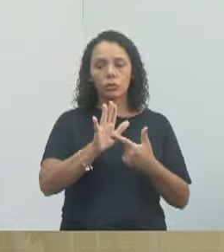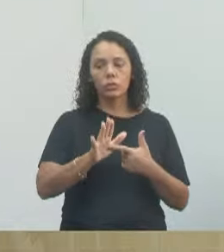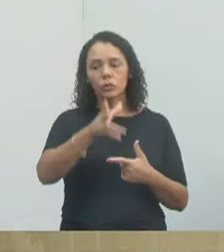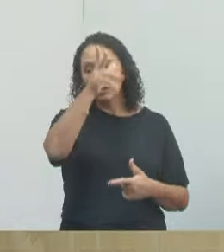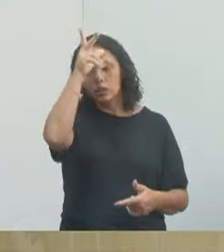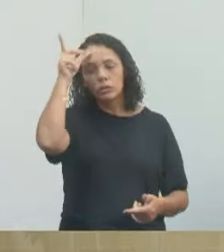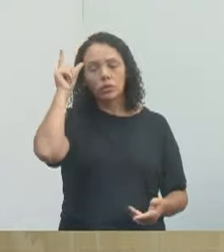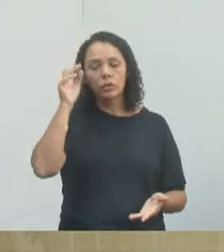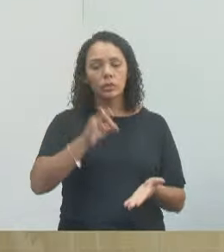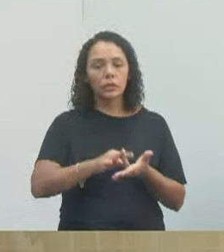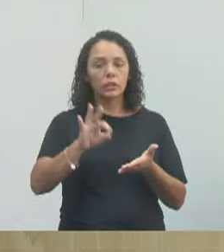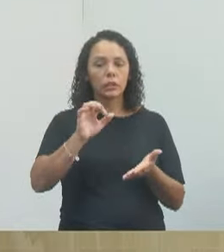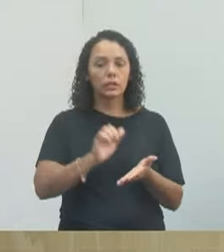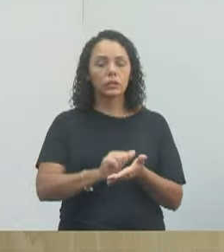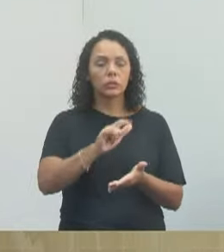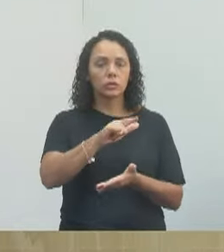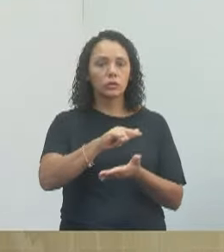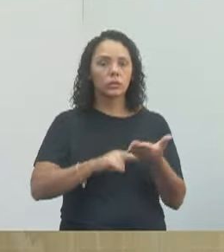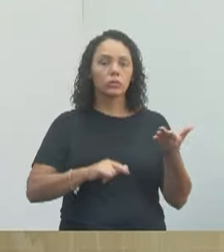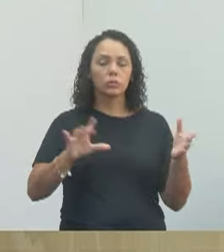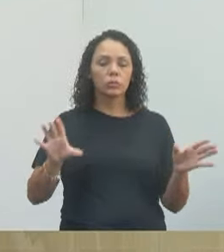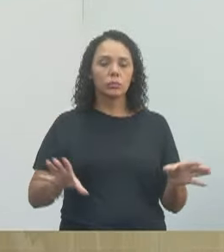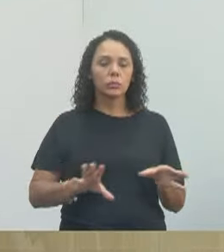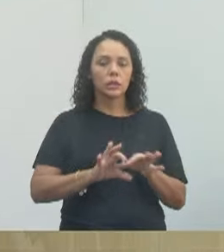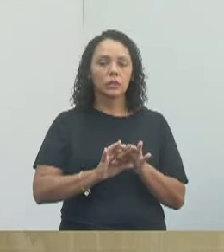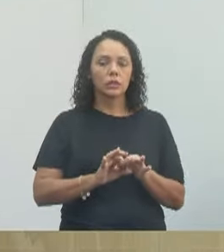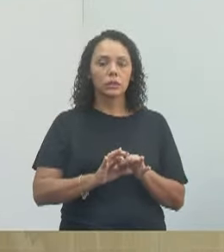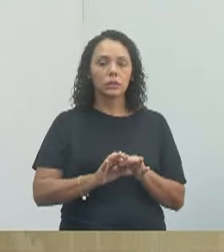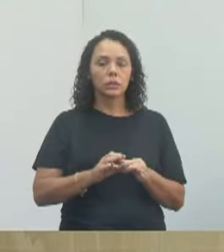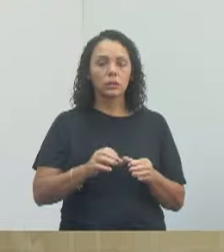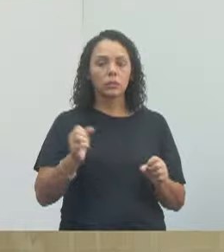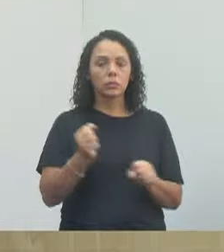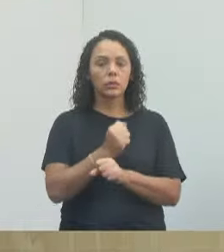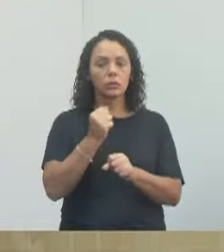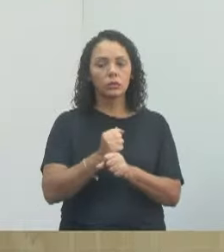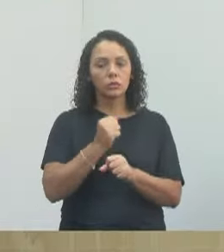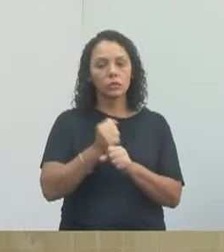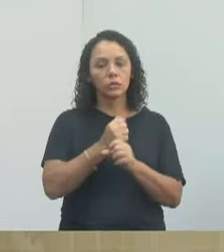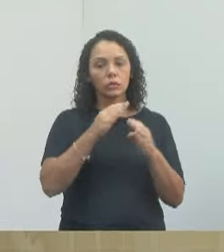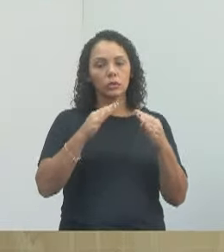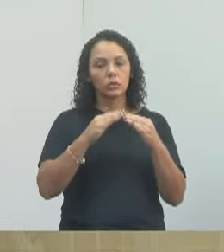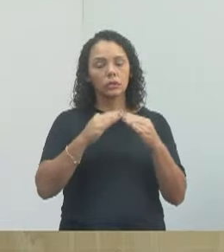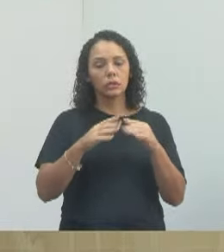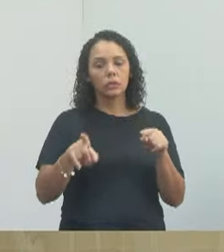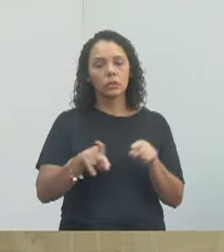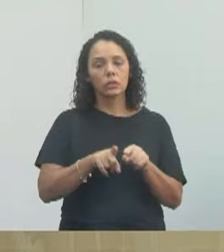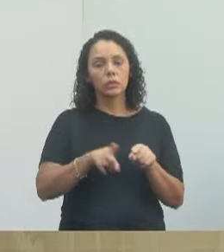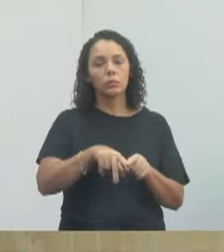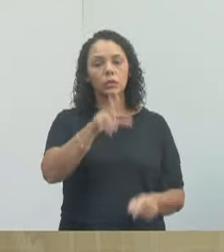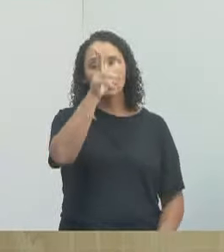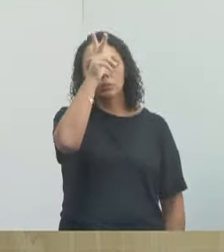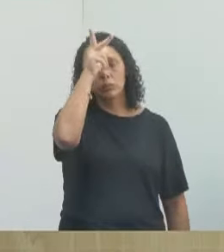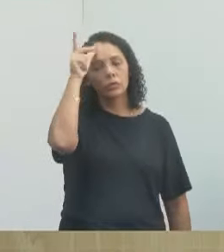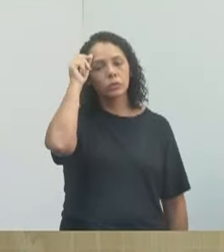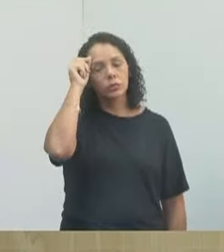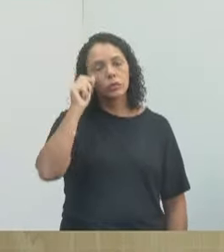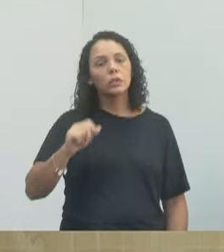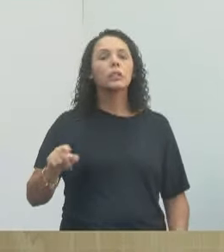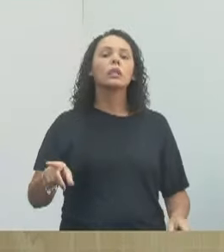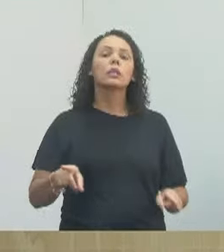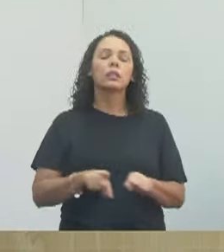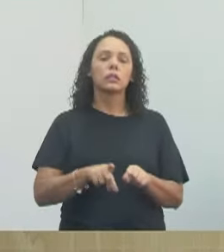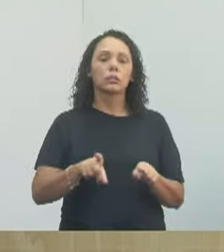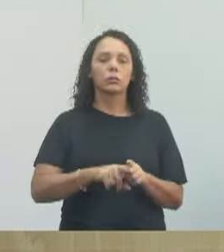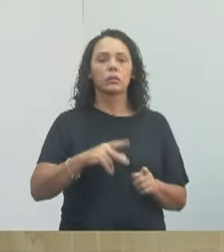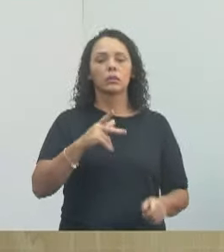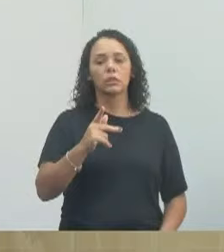parceria com cdag em Jacareí diz a matéria a prefeitura por meio da fundação Prolar firmou